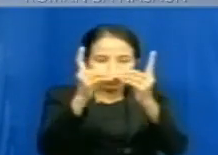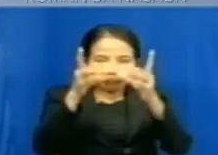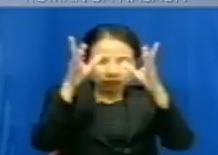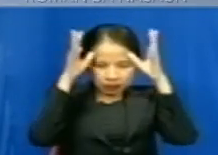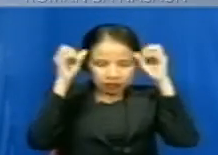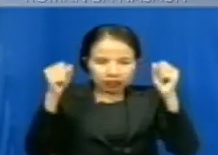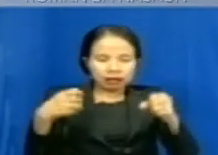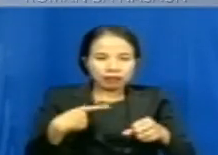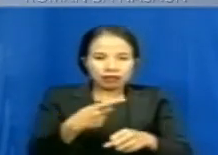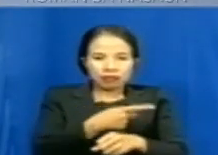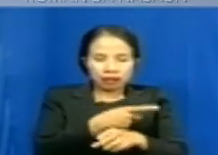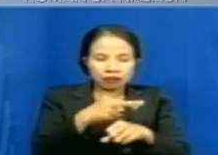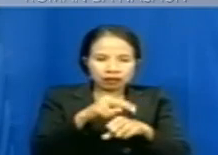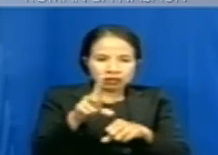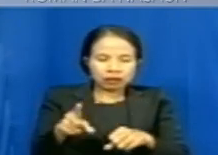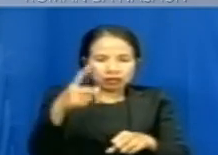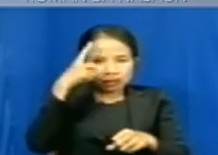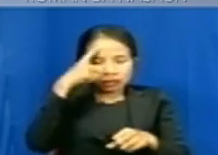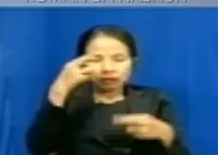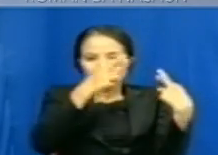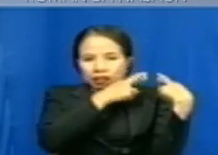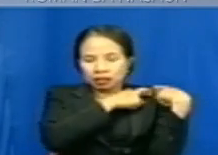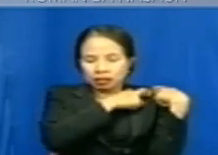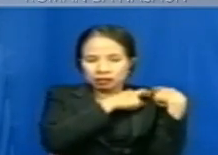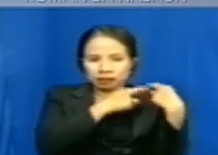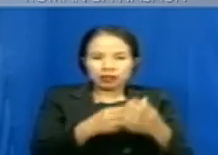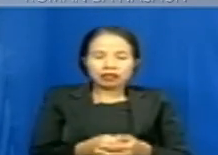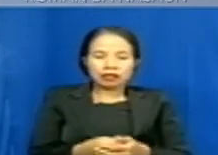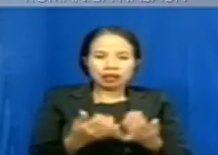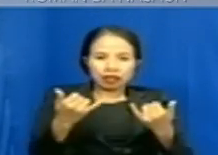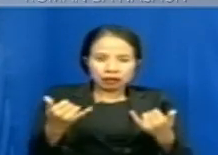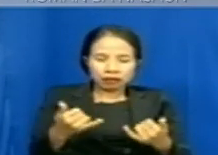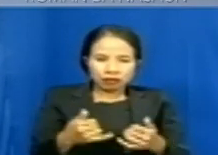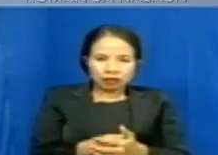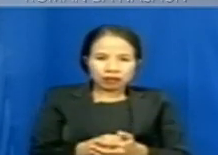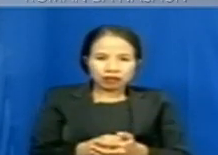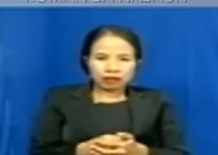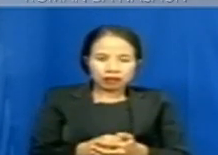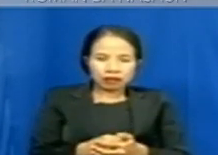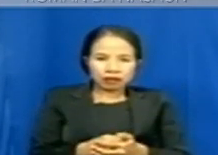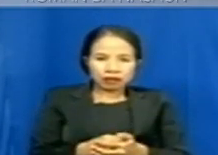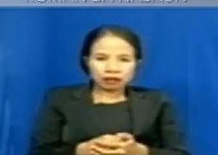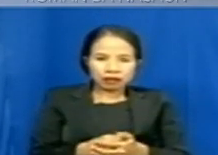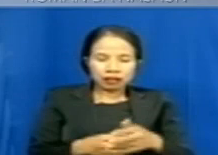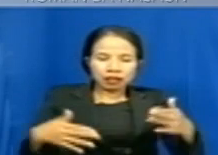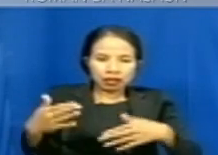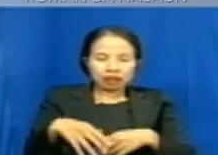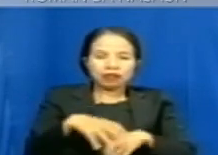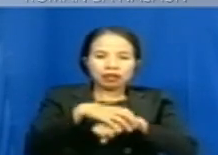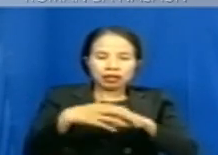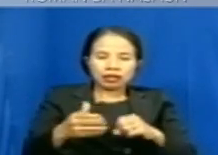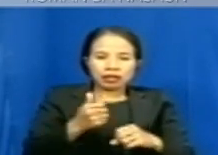tamma povoqui que Sira nebe. O Rio Ida Resin agora concentra a Raya Emete Laran e exige